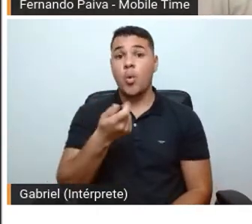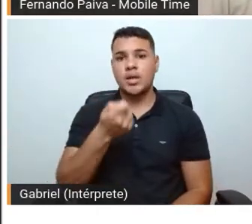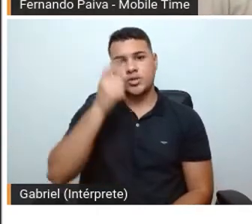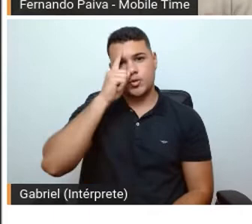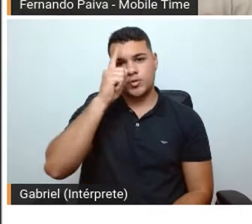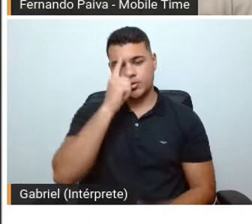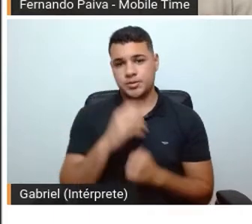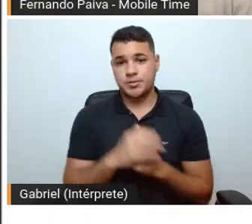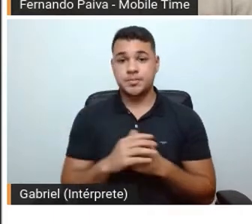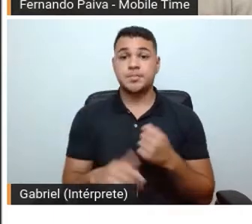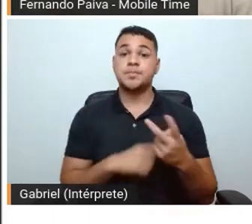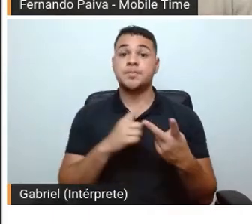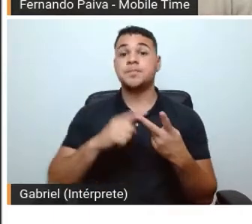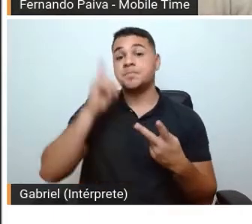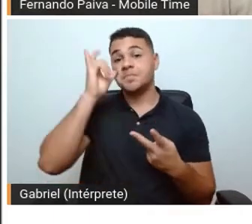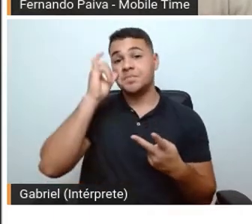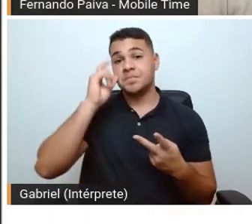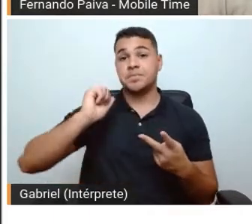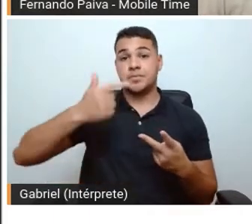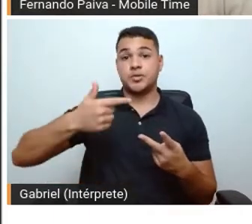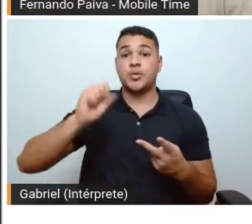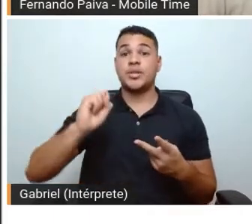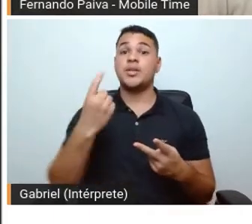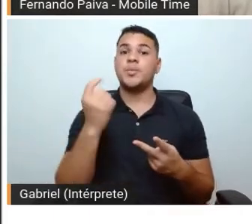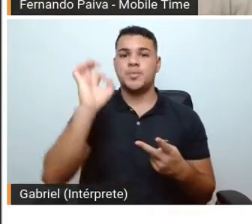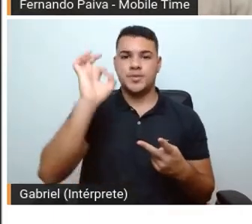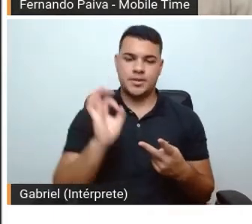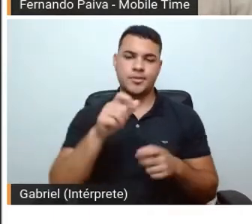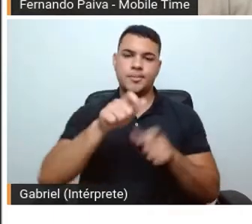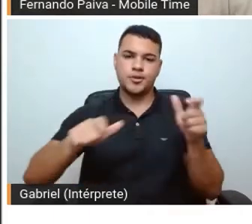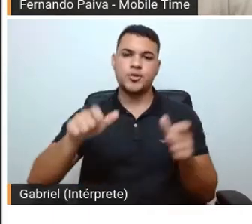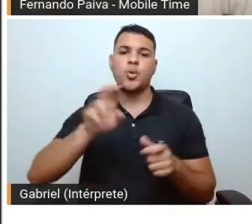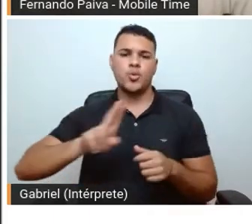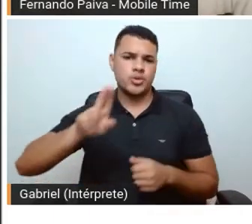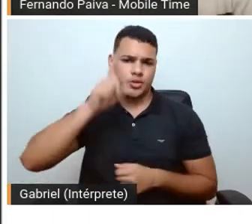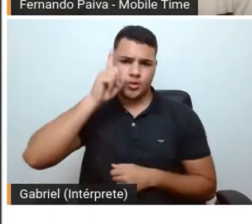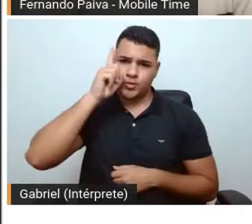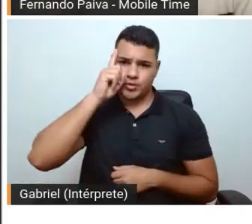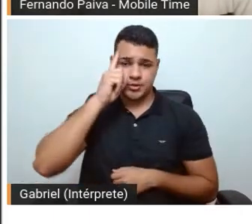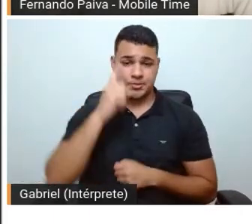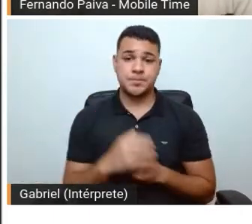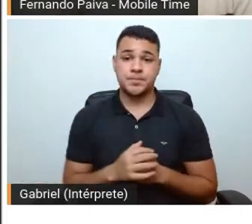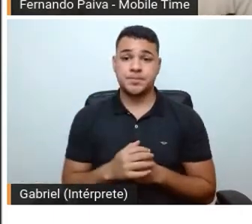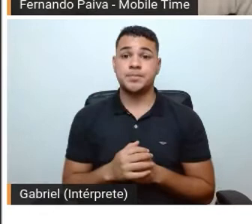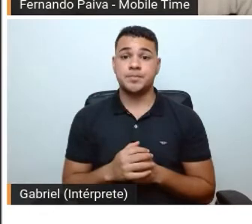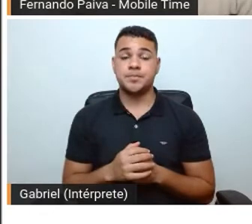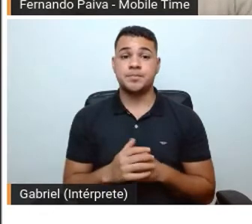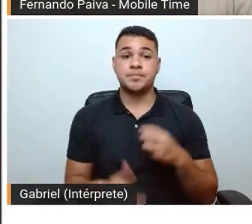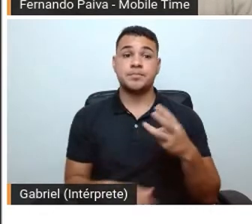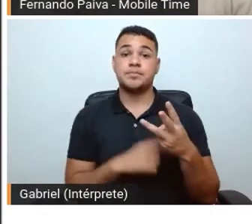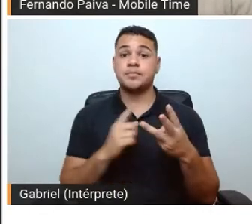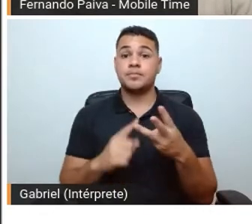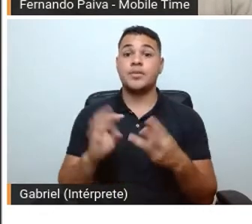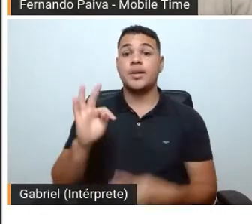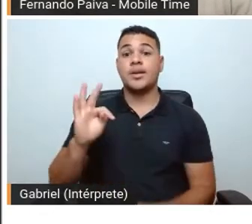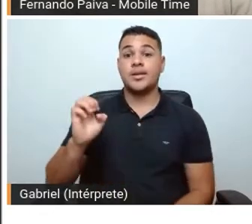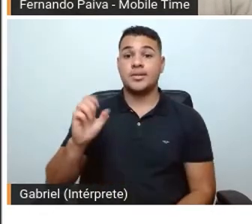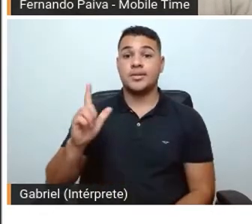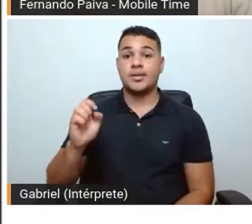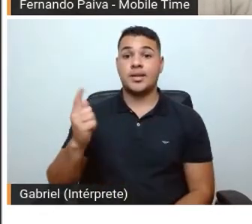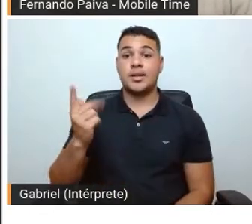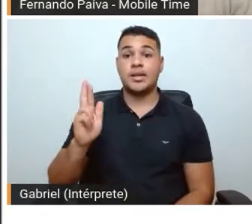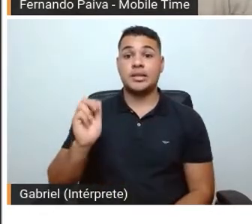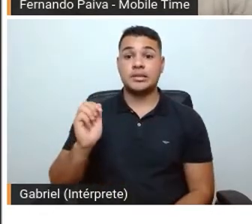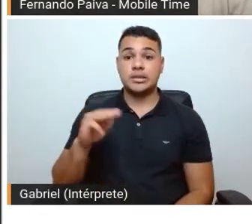o Instagram em segundo lugar 81 por cento do seu usuário sabe todo dia quase todo dia olha o telegram já ultrapassou o Messenger